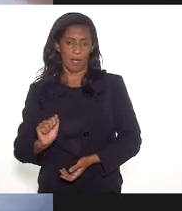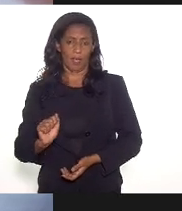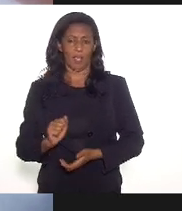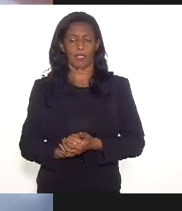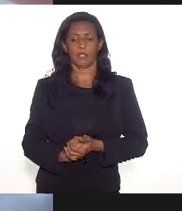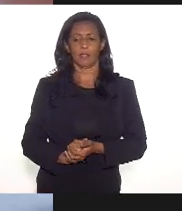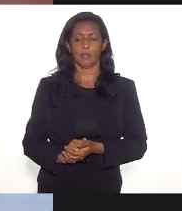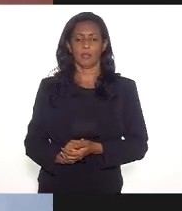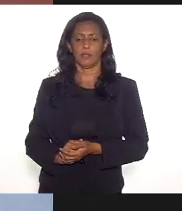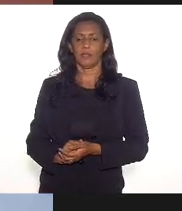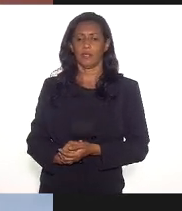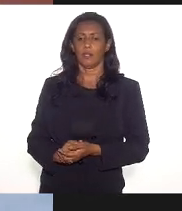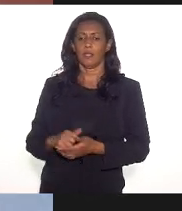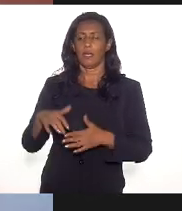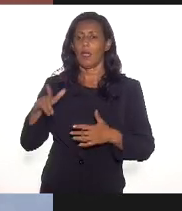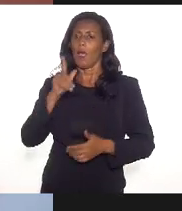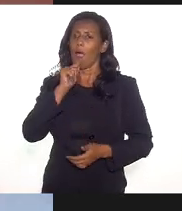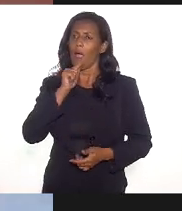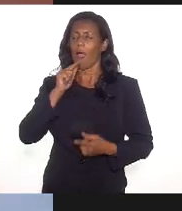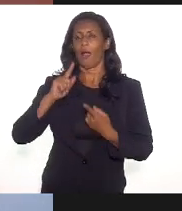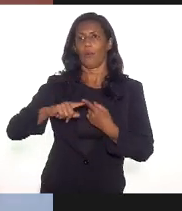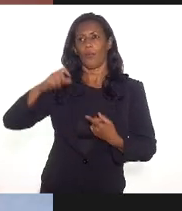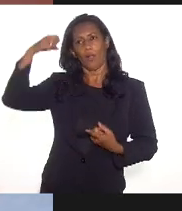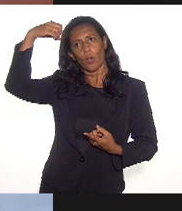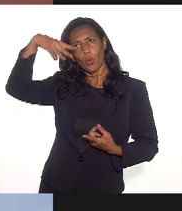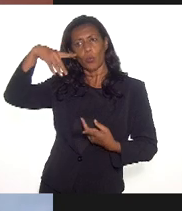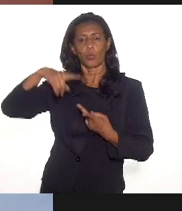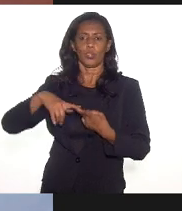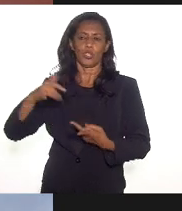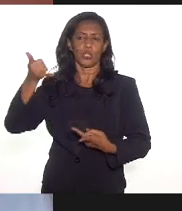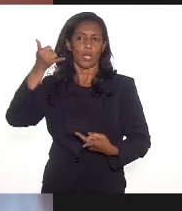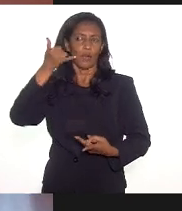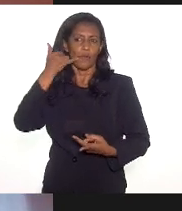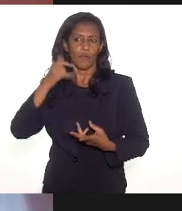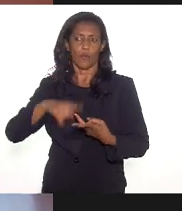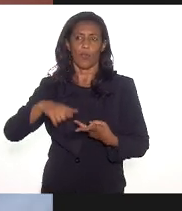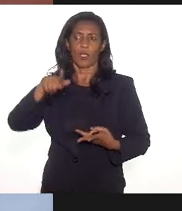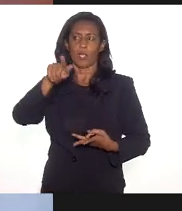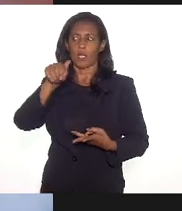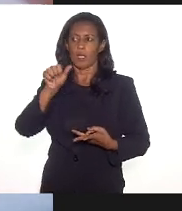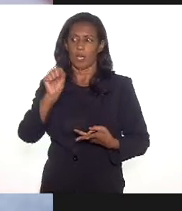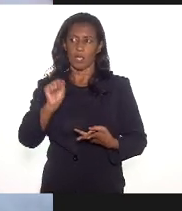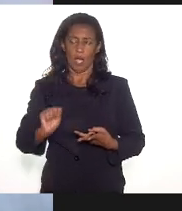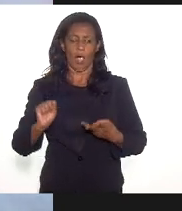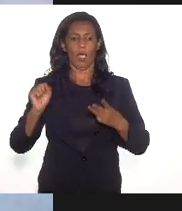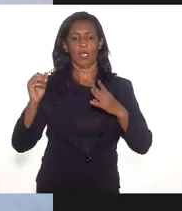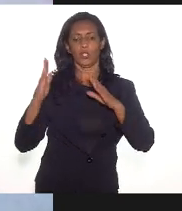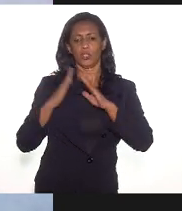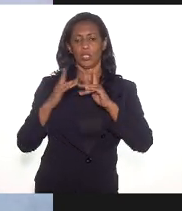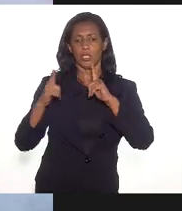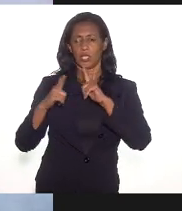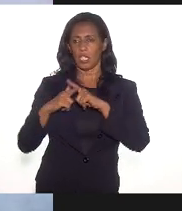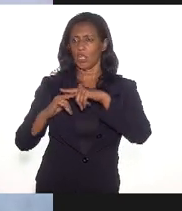públicos estaduais, água, luz, telefone, gás, de igrejas e templos